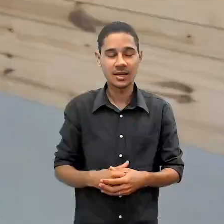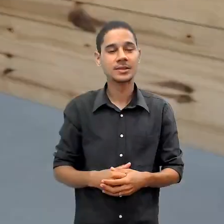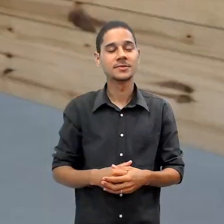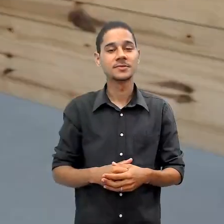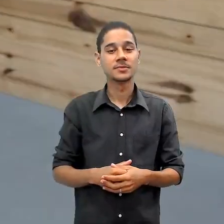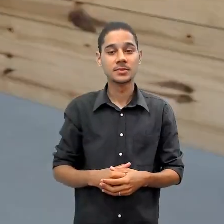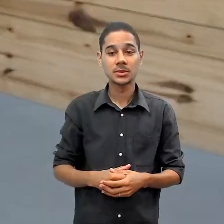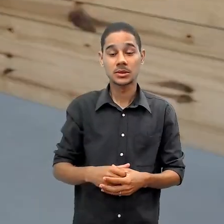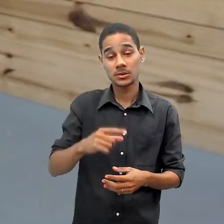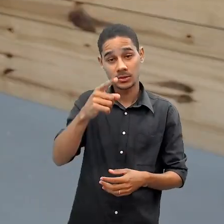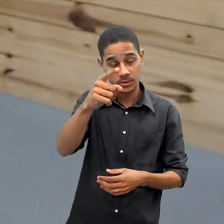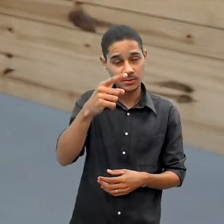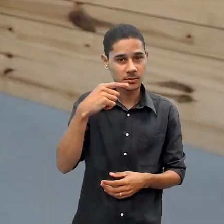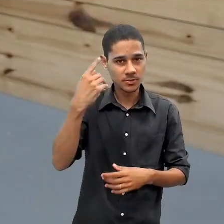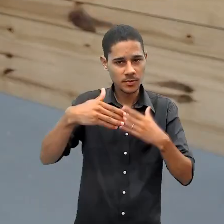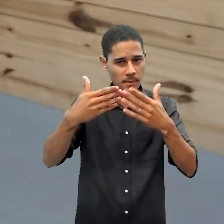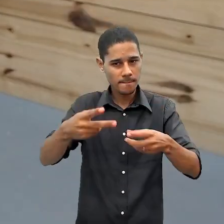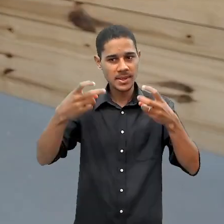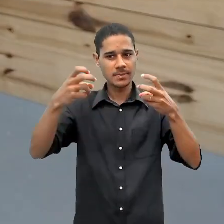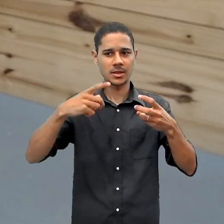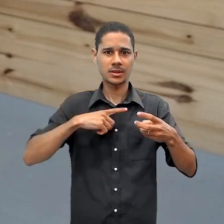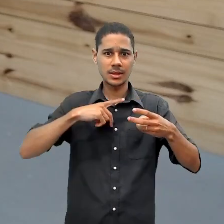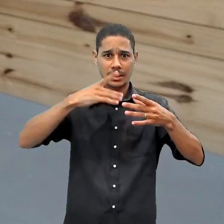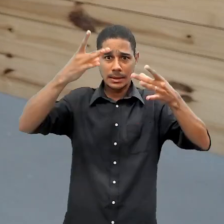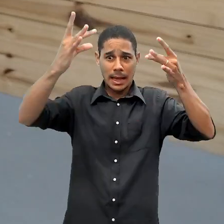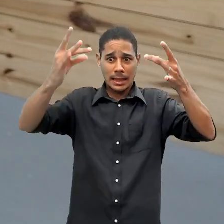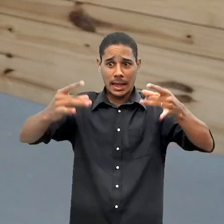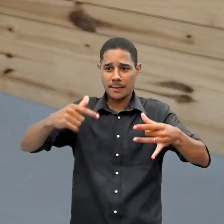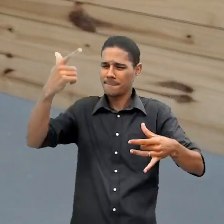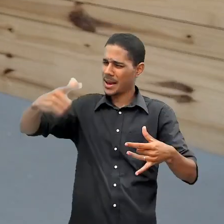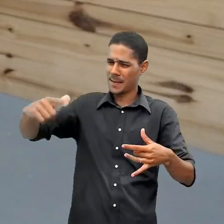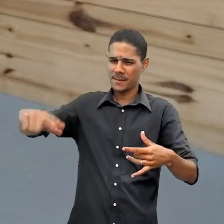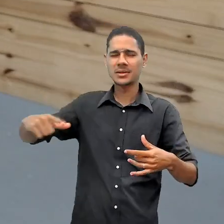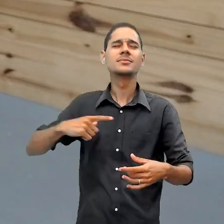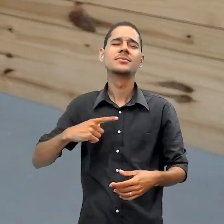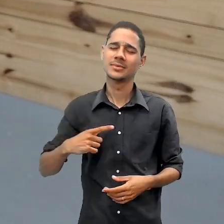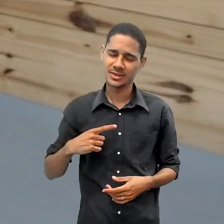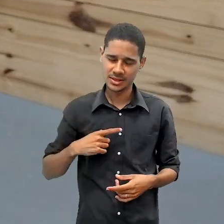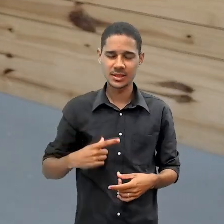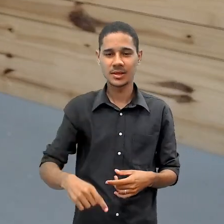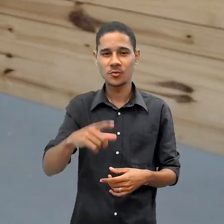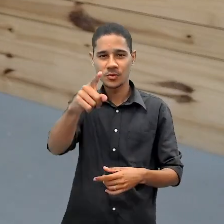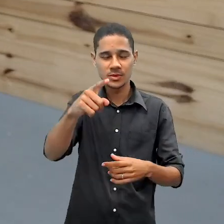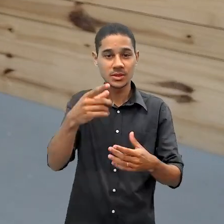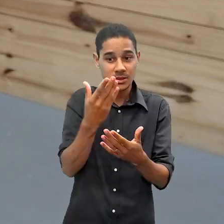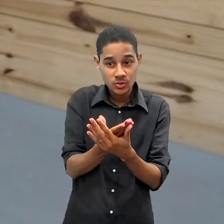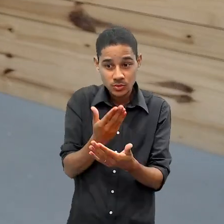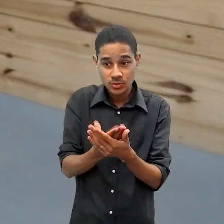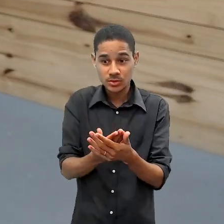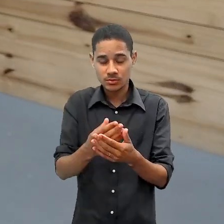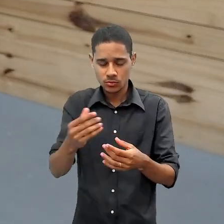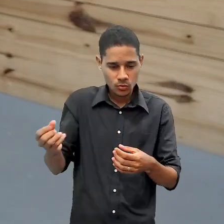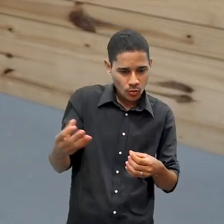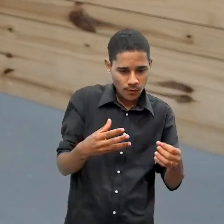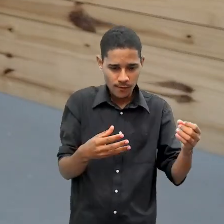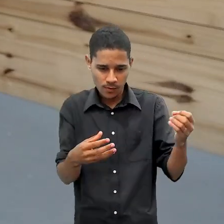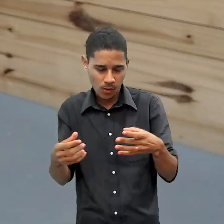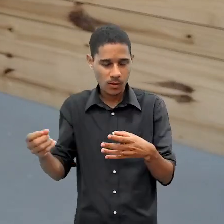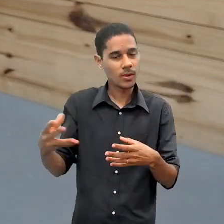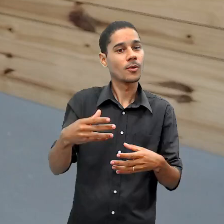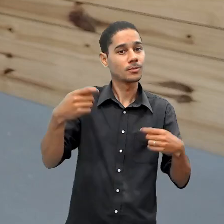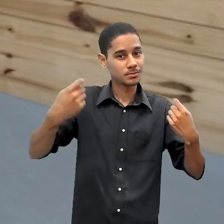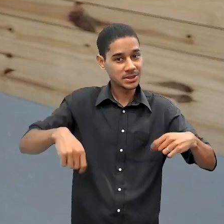Você vai ver que existem muitos outros, né? É muito importante estar se atualizando, principalmente nos materiais e